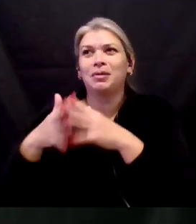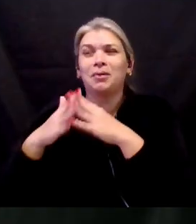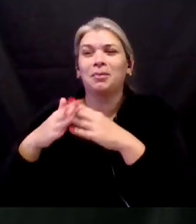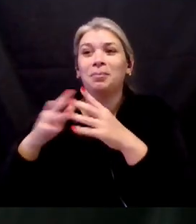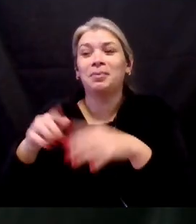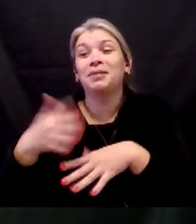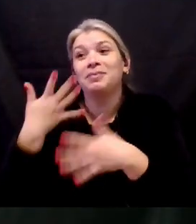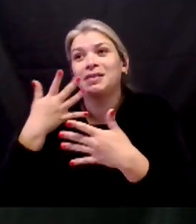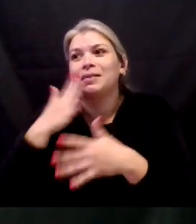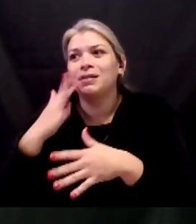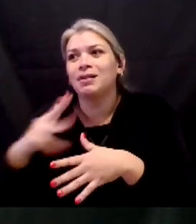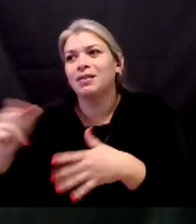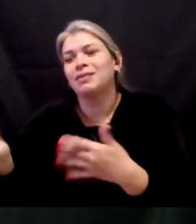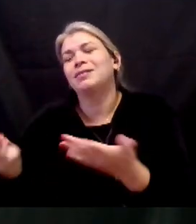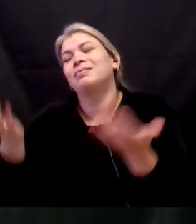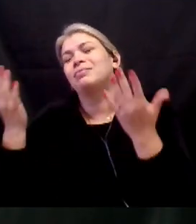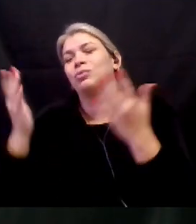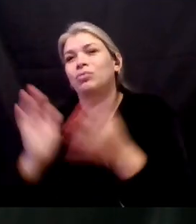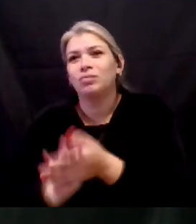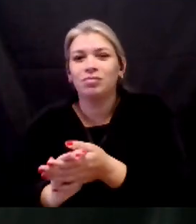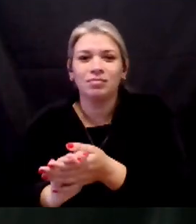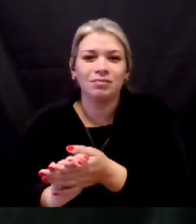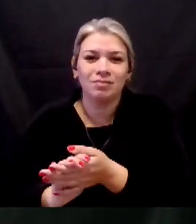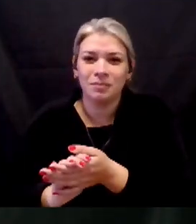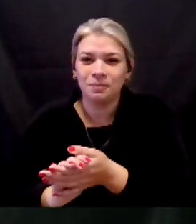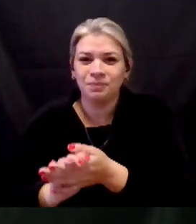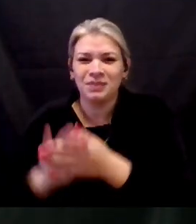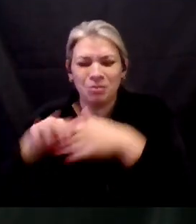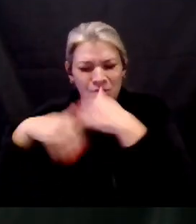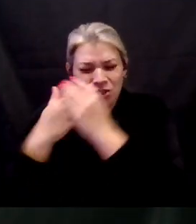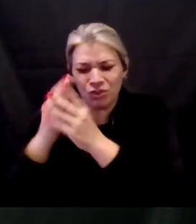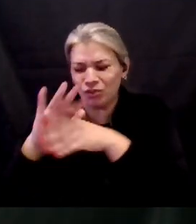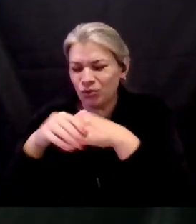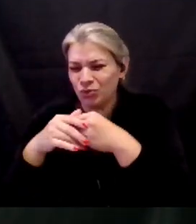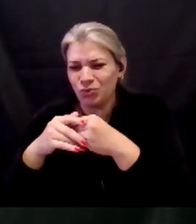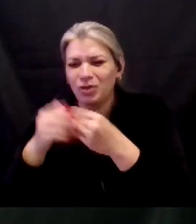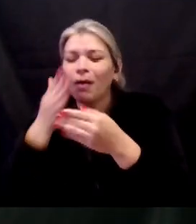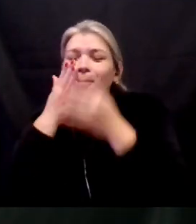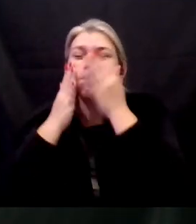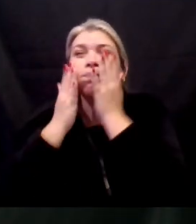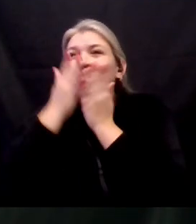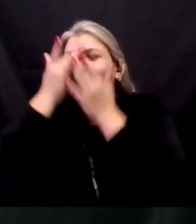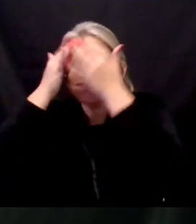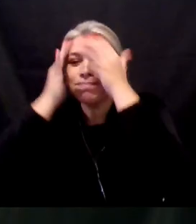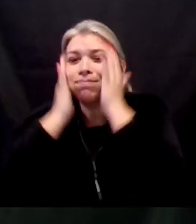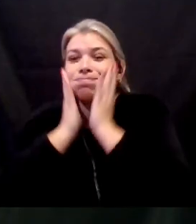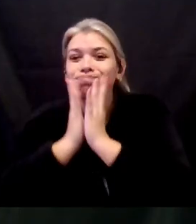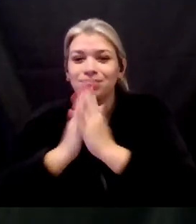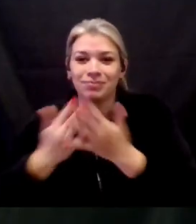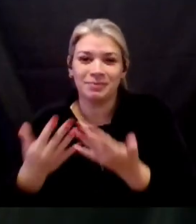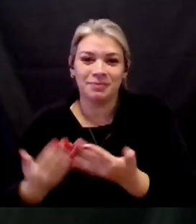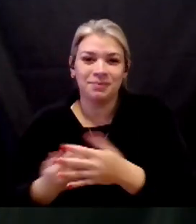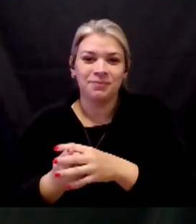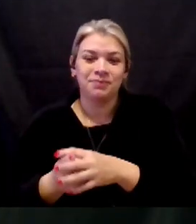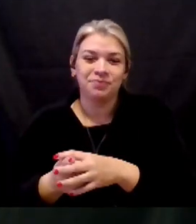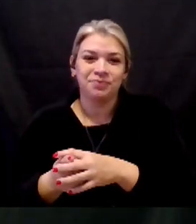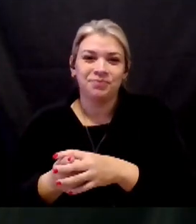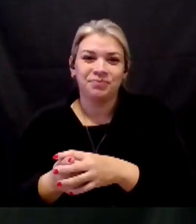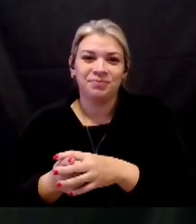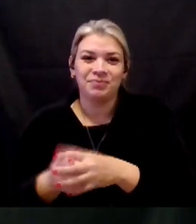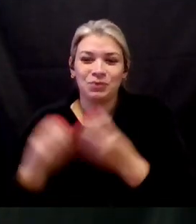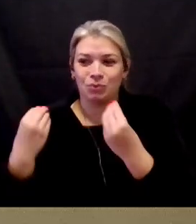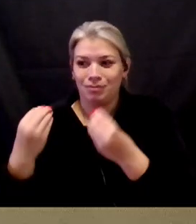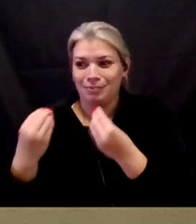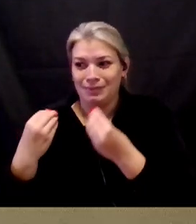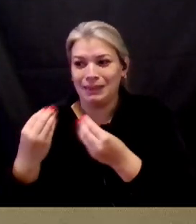creme da mãe, aí mais os cremezinhos que a mãe comprou para a criança, e ela vai fazer uma rotina de skincare. Meu Deus do céu.